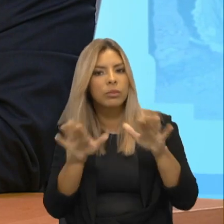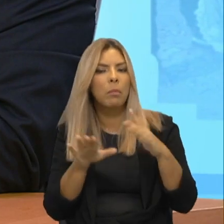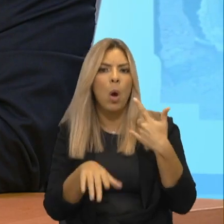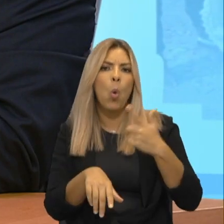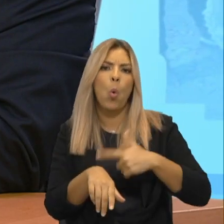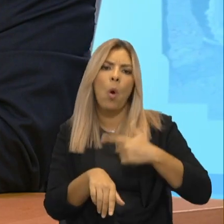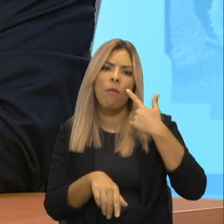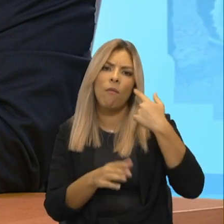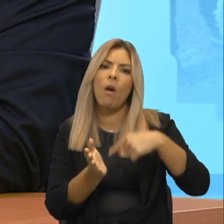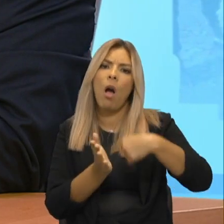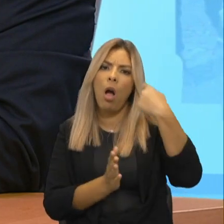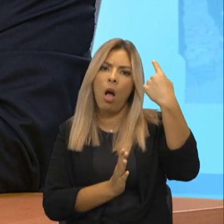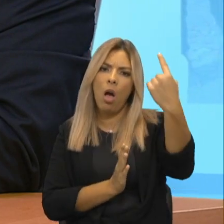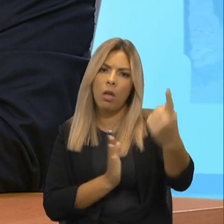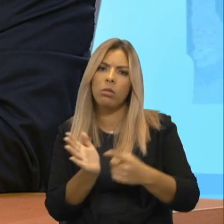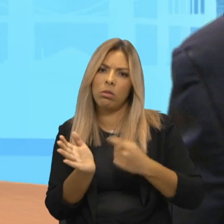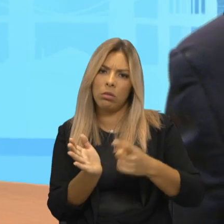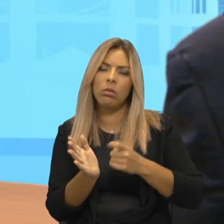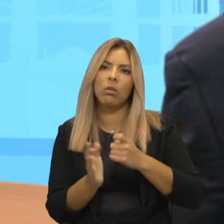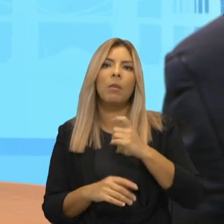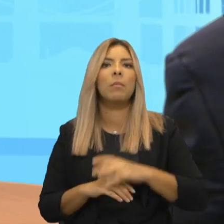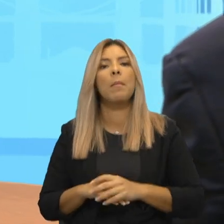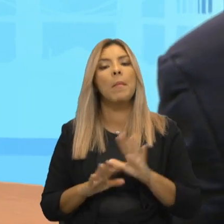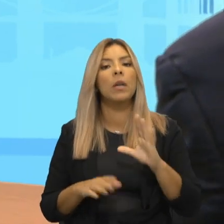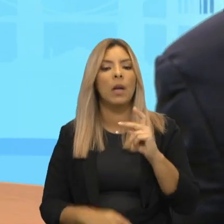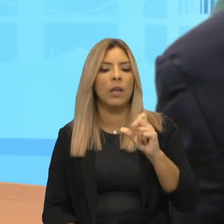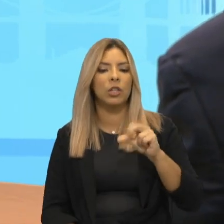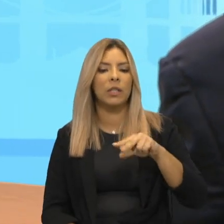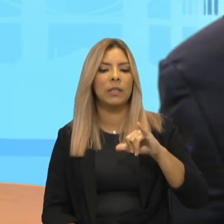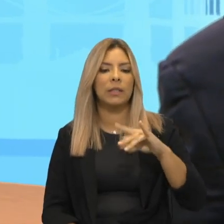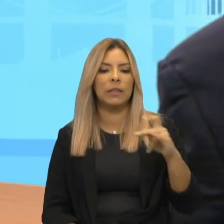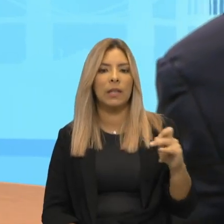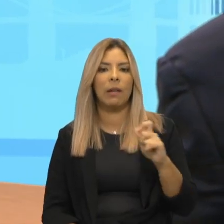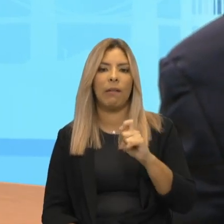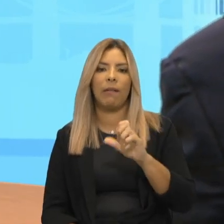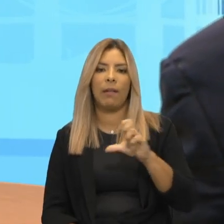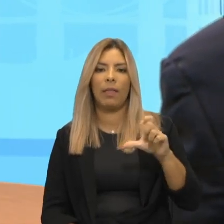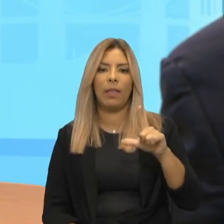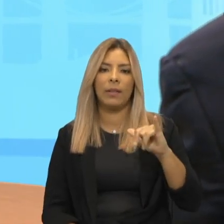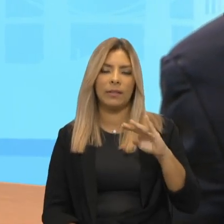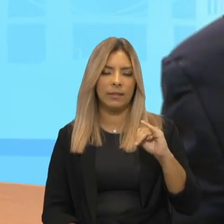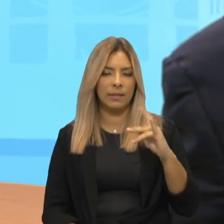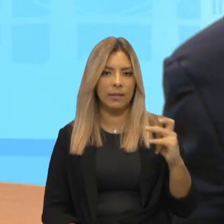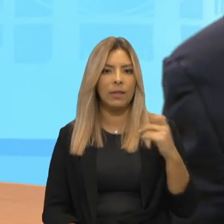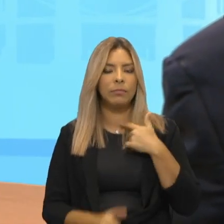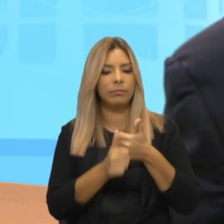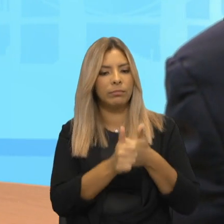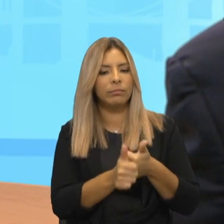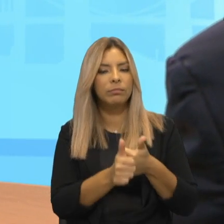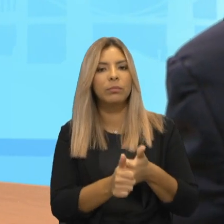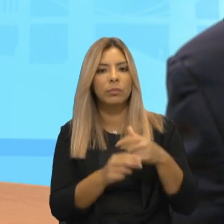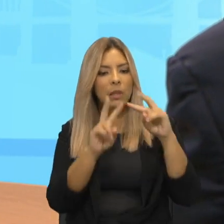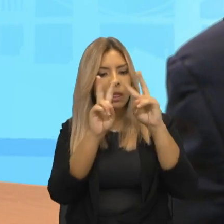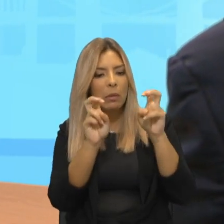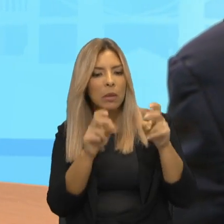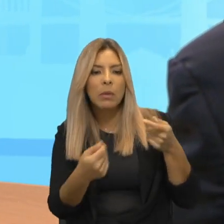distância deste congresso, mas na agência Eclésia será possível então acompanhar tudo o que estiver relacionado com